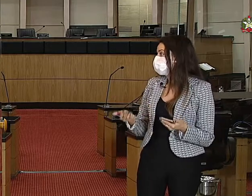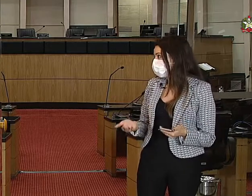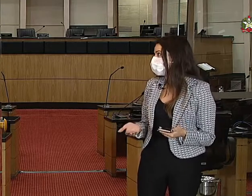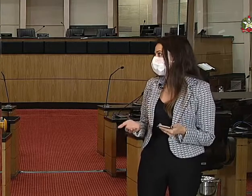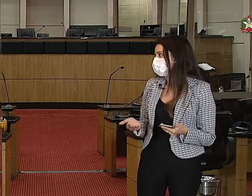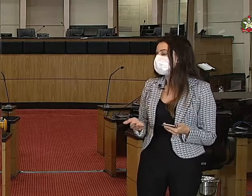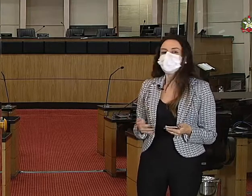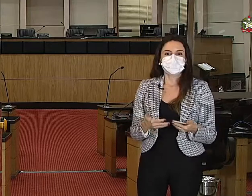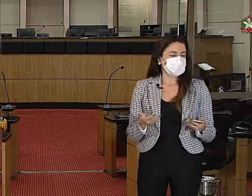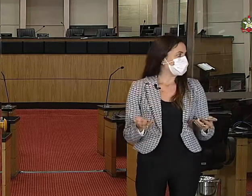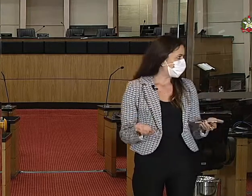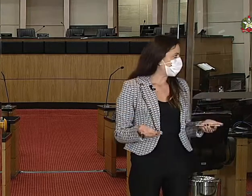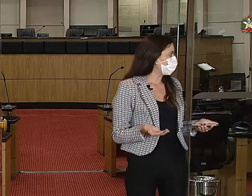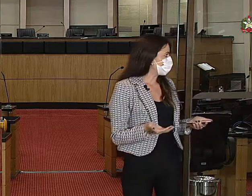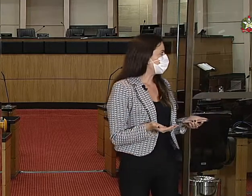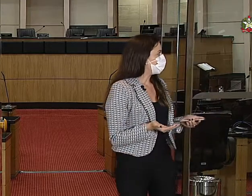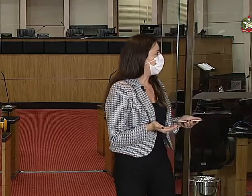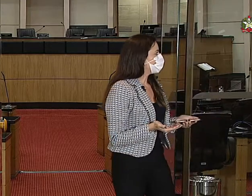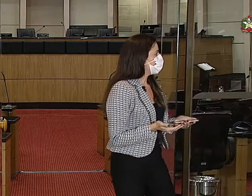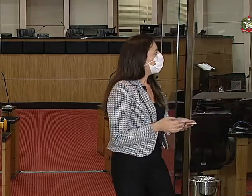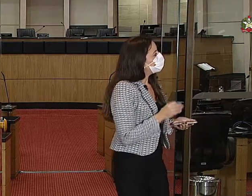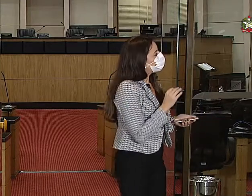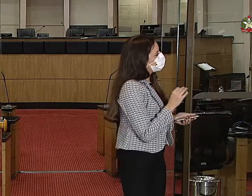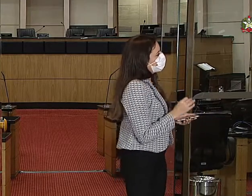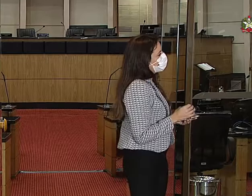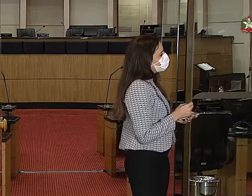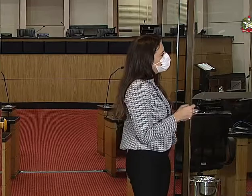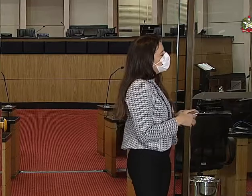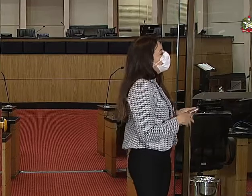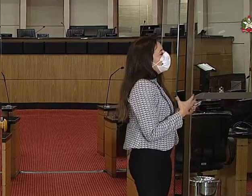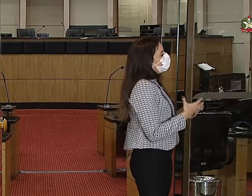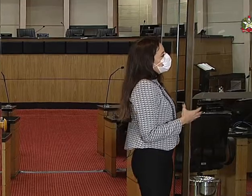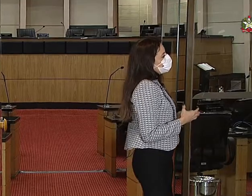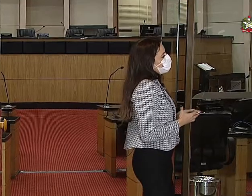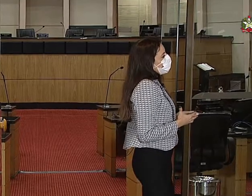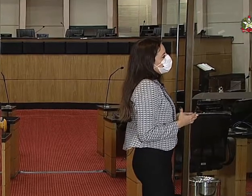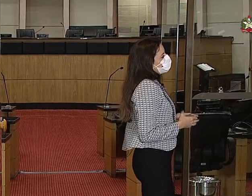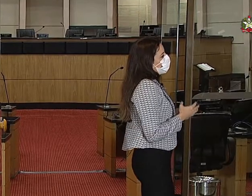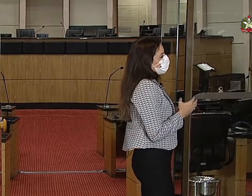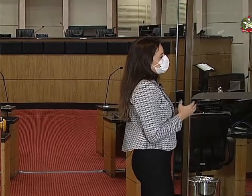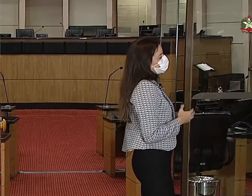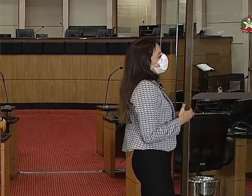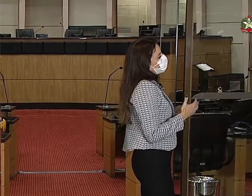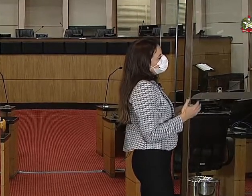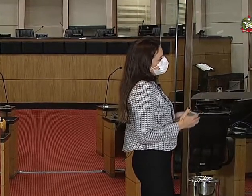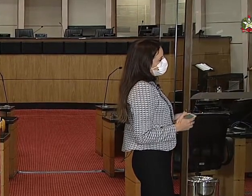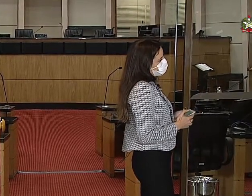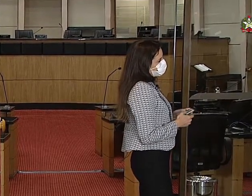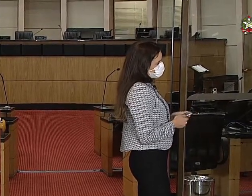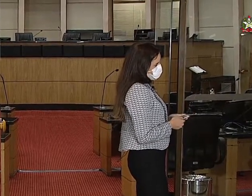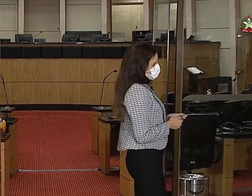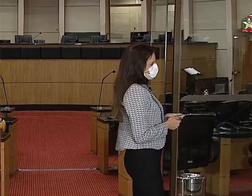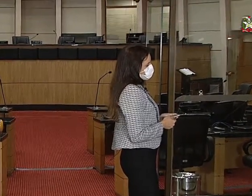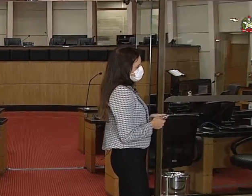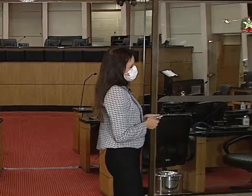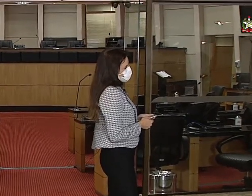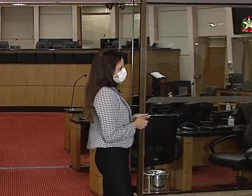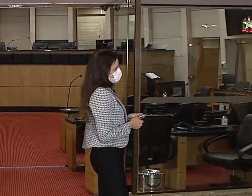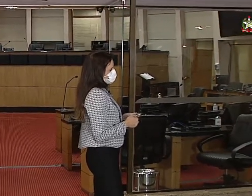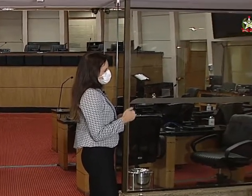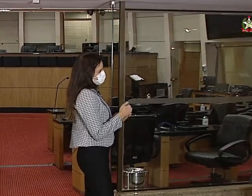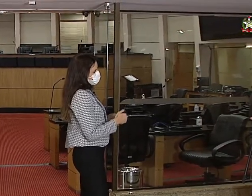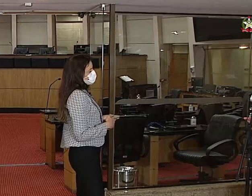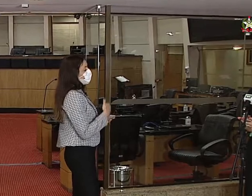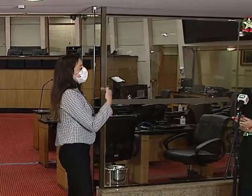de que vire lei também, é a expectativa dos deputados, né? Um projeto relacionado aos doentes renais crônicos. É isso,